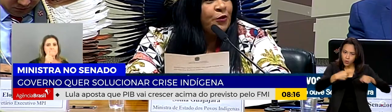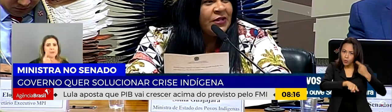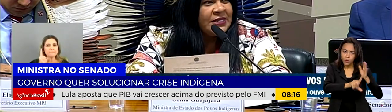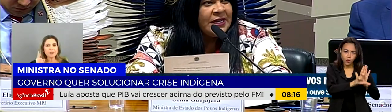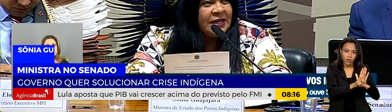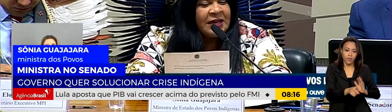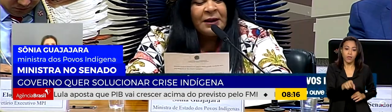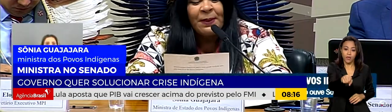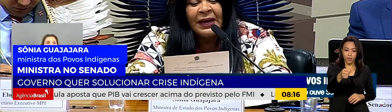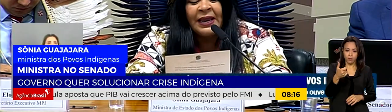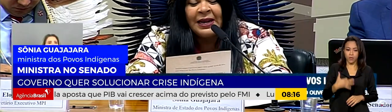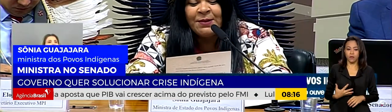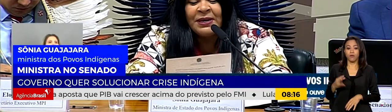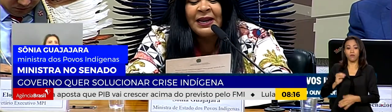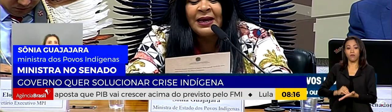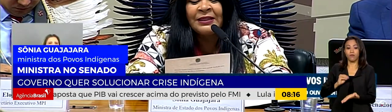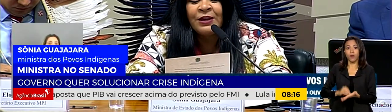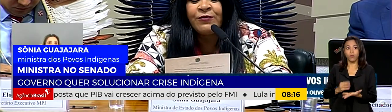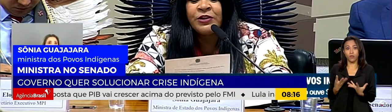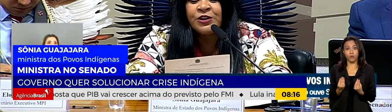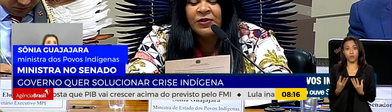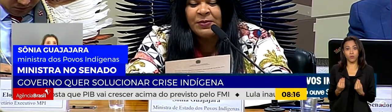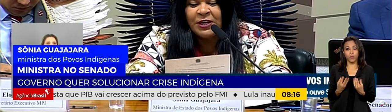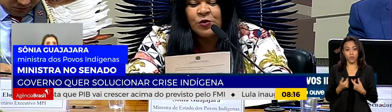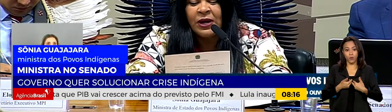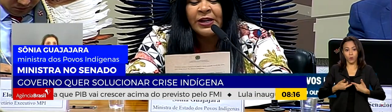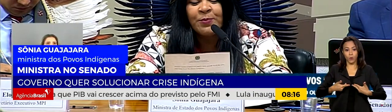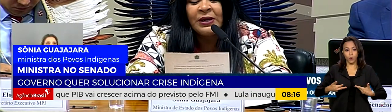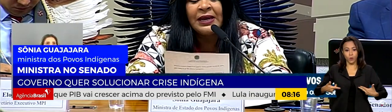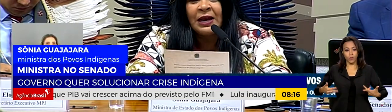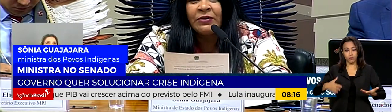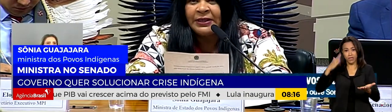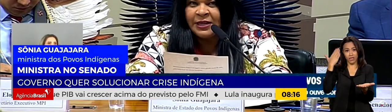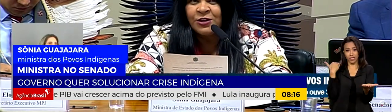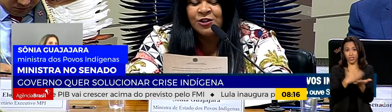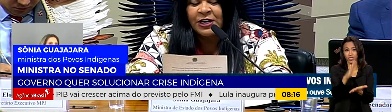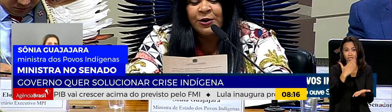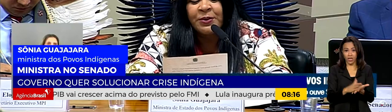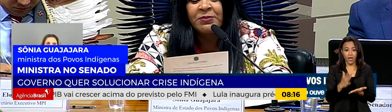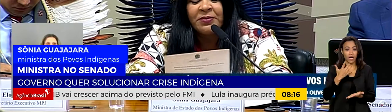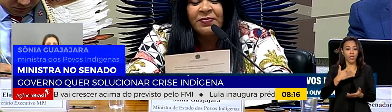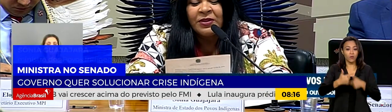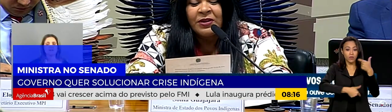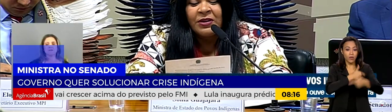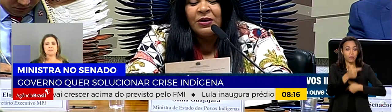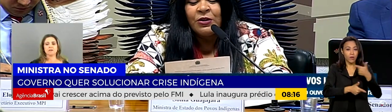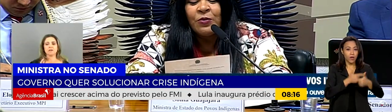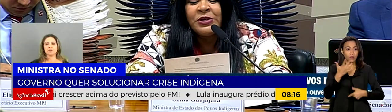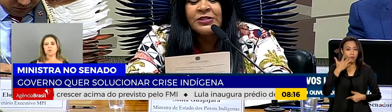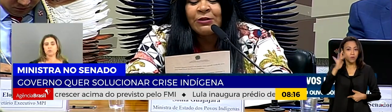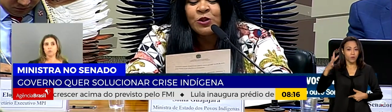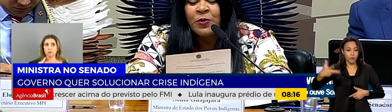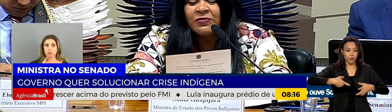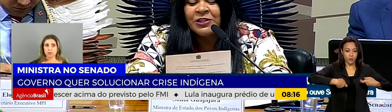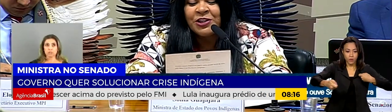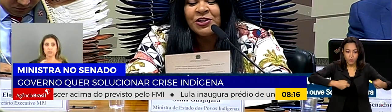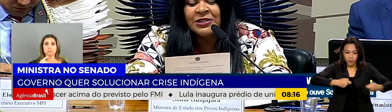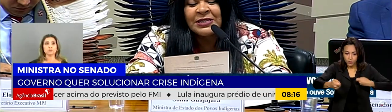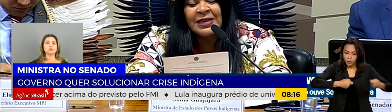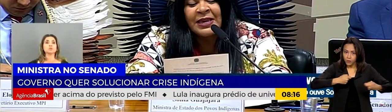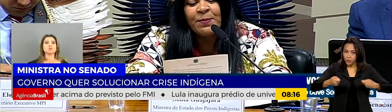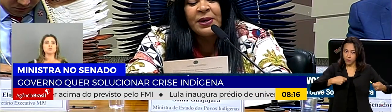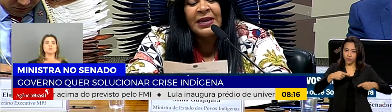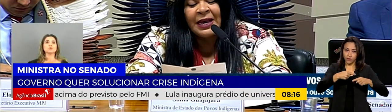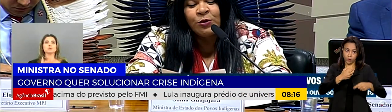muito por fazer para eliminar definitivamente o garimpo ilegal na terra indígena Yanomami. O Ministério dos Povos